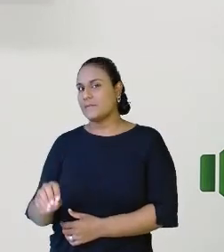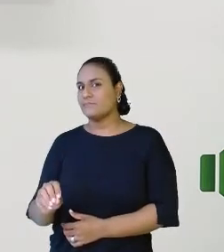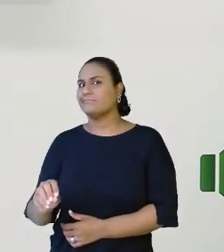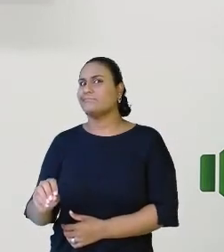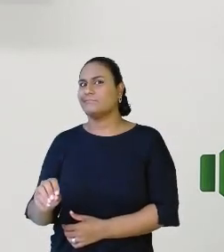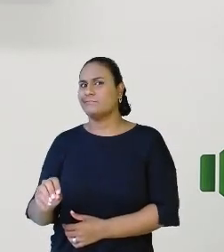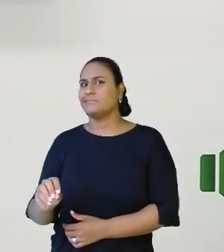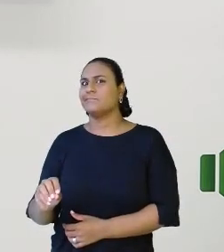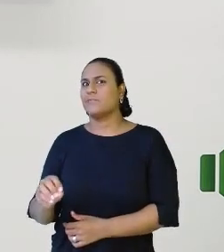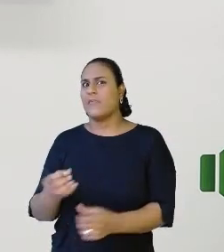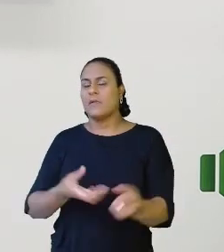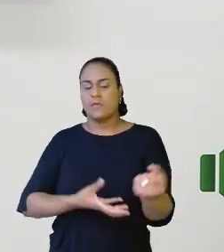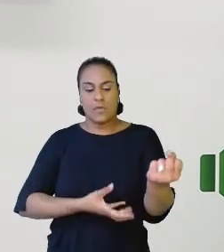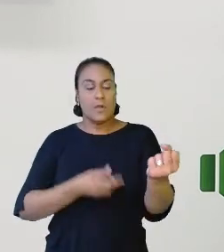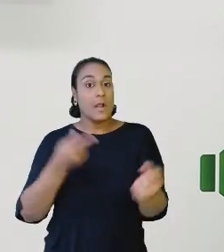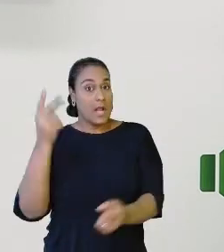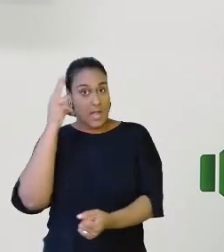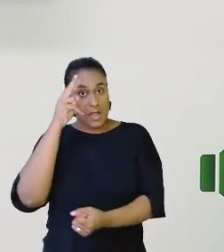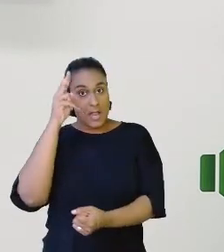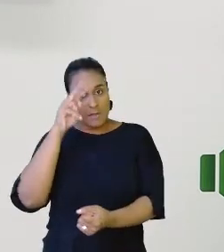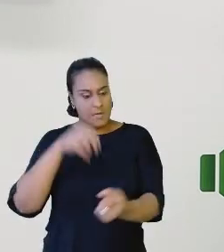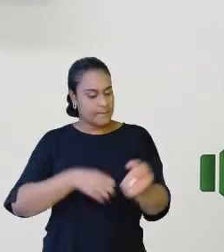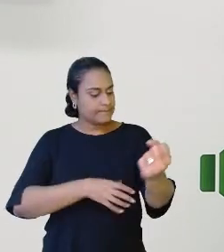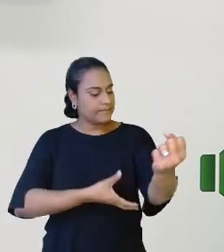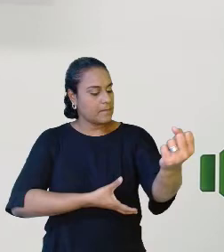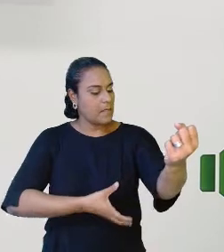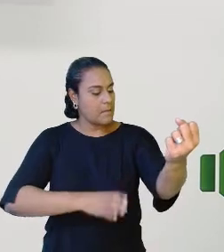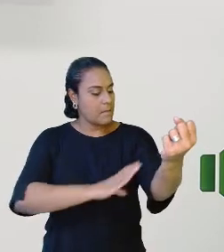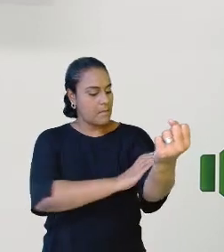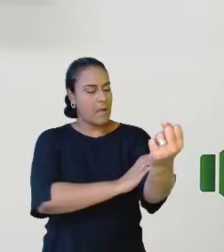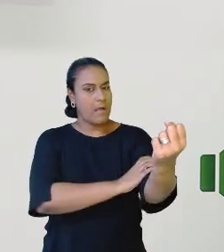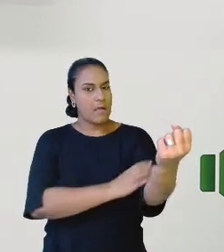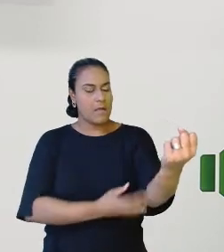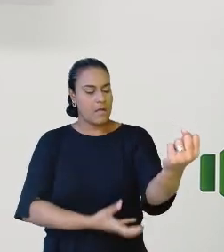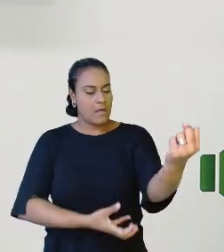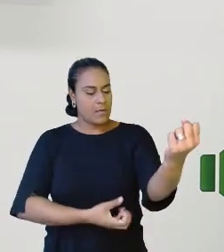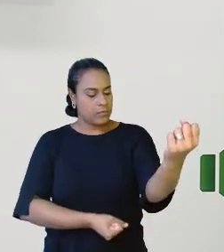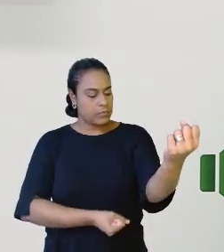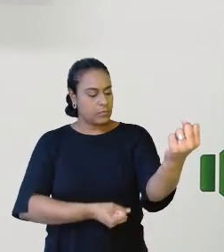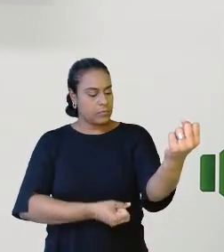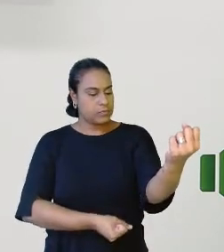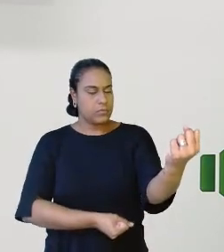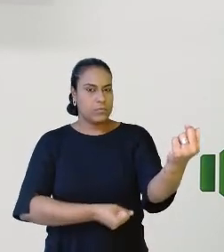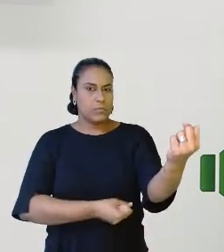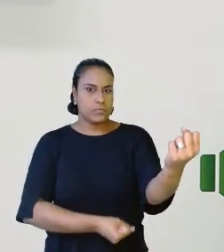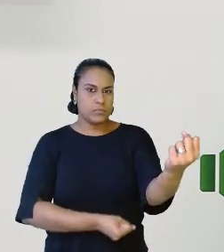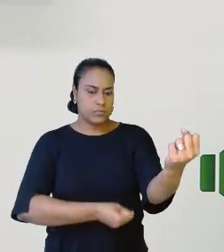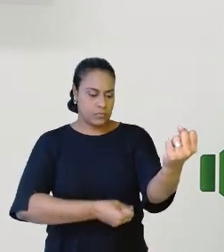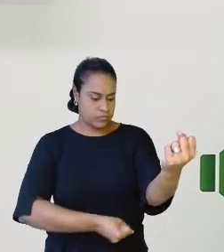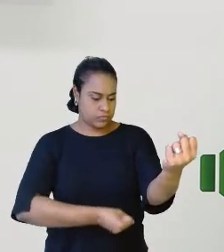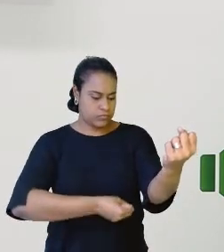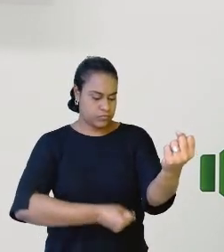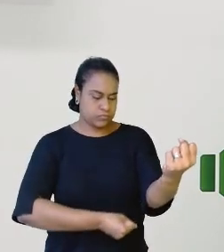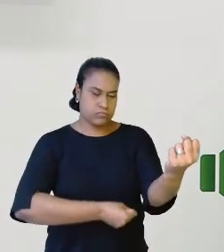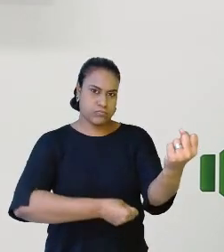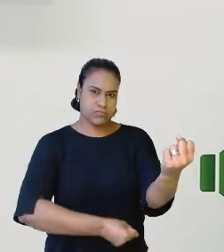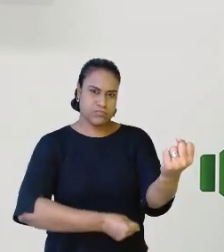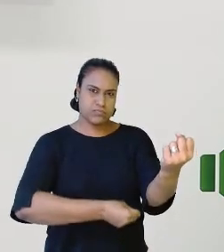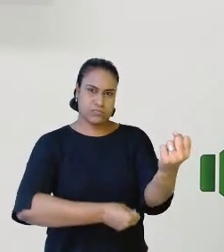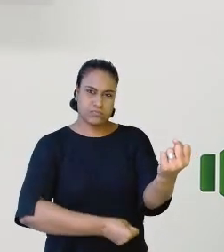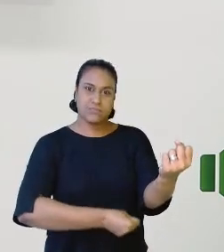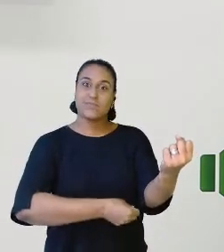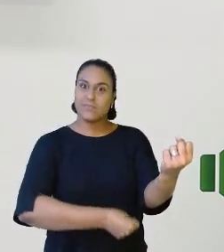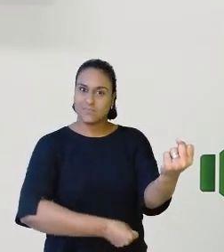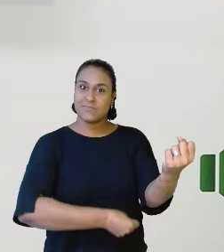ser aferida, a gente costuma dizer, vai medir a pressão, a gente vai aferir a pressão por algum tipo de aparelho. E aí nós temos uma